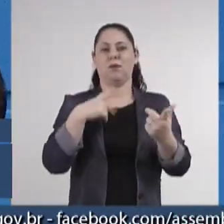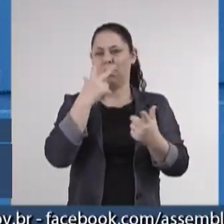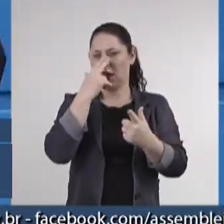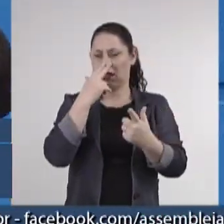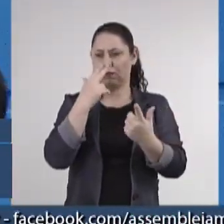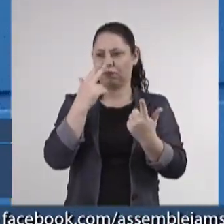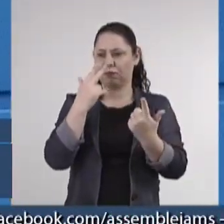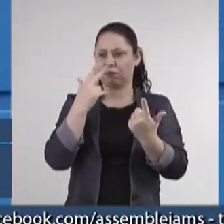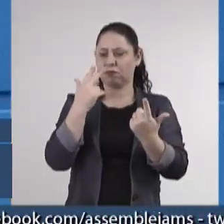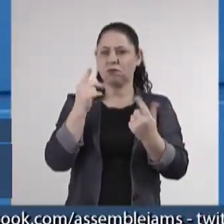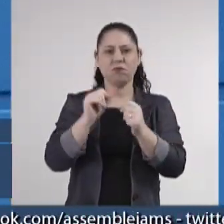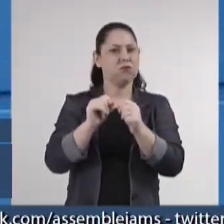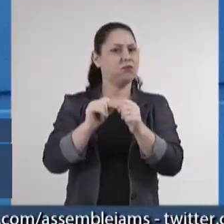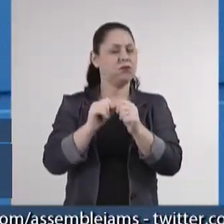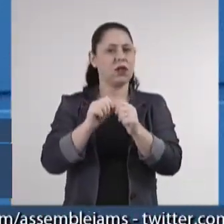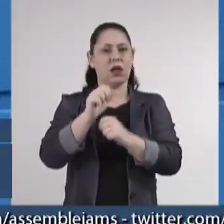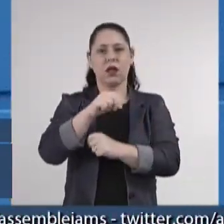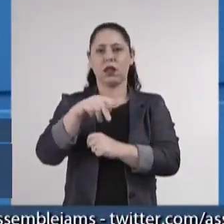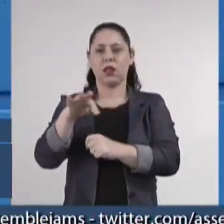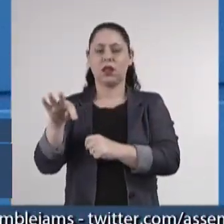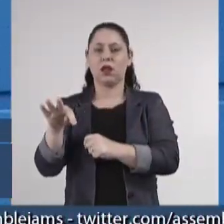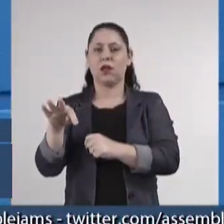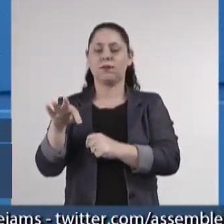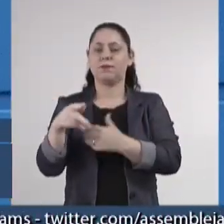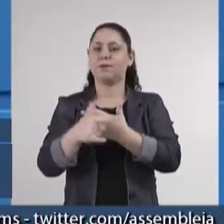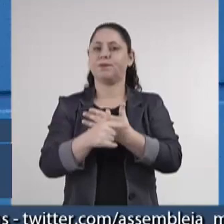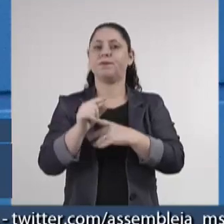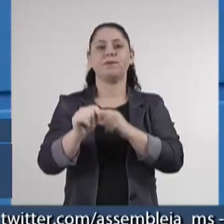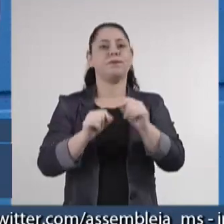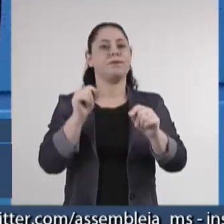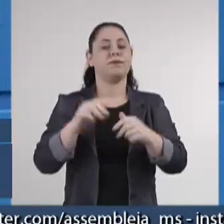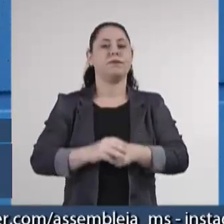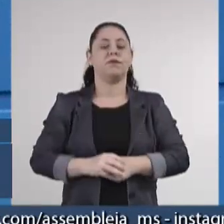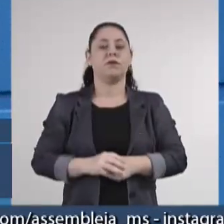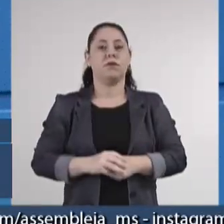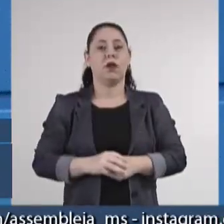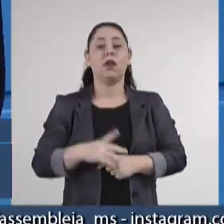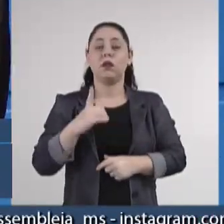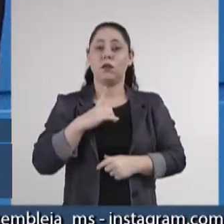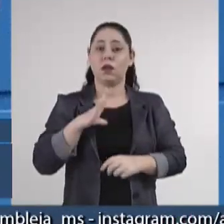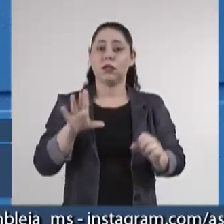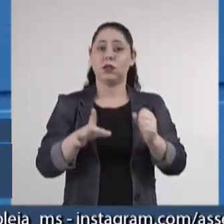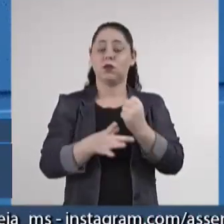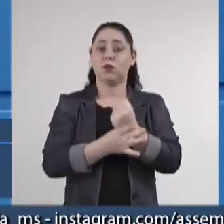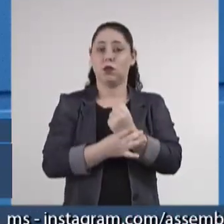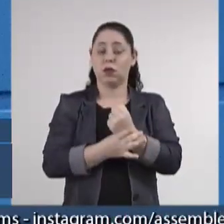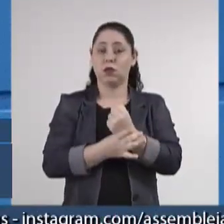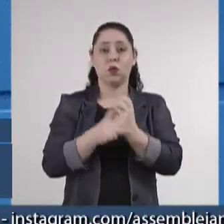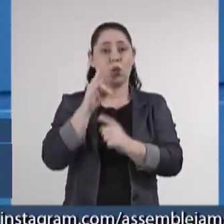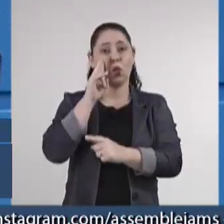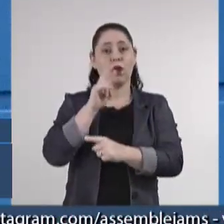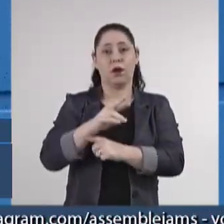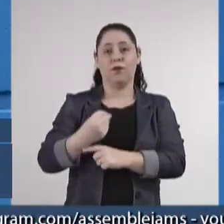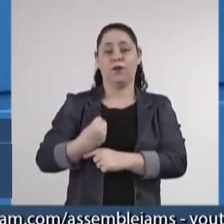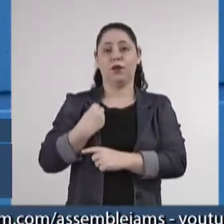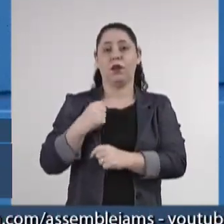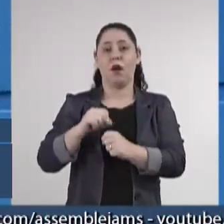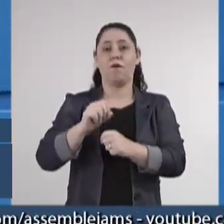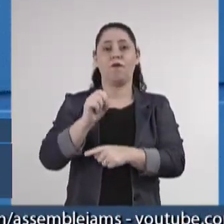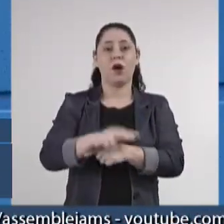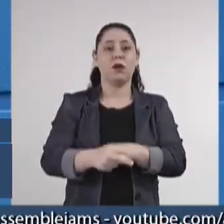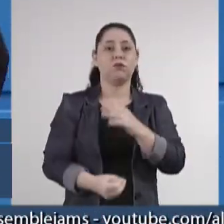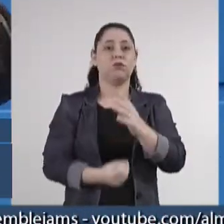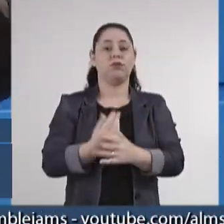agência reguladora, no caso a NTT, porque a missão da NTT é assegurar segurança, preservar vidas e gerar